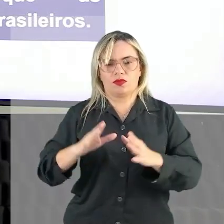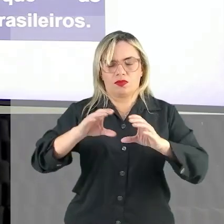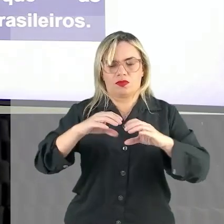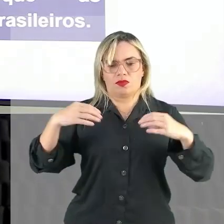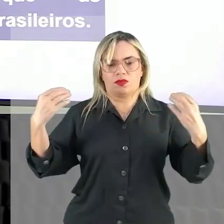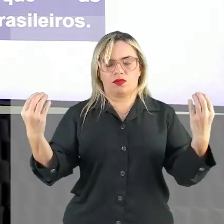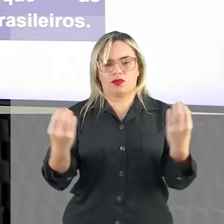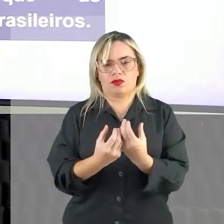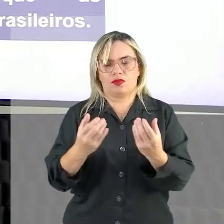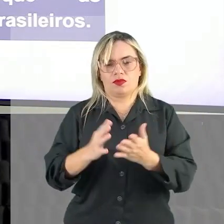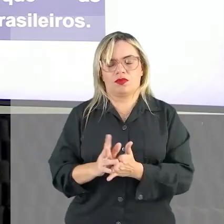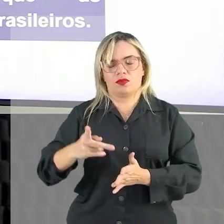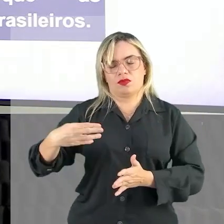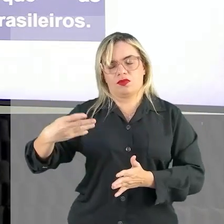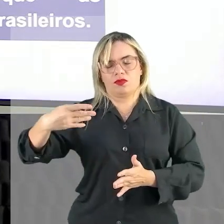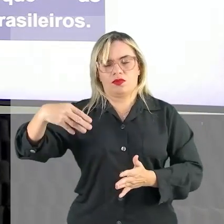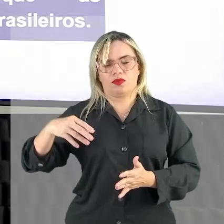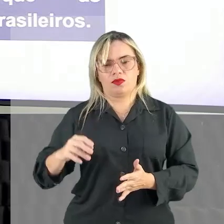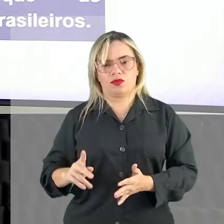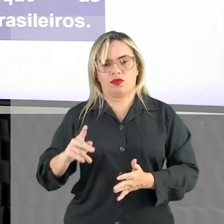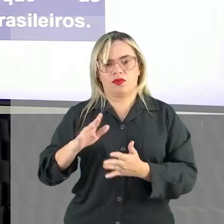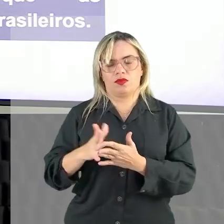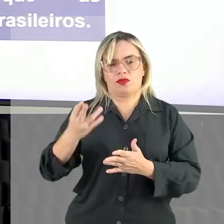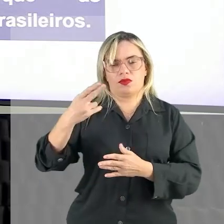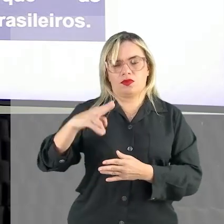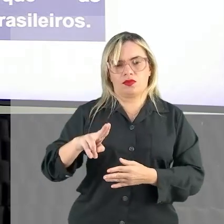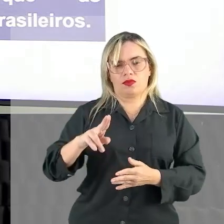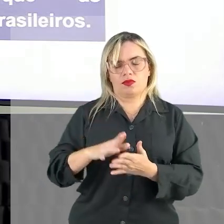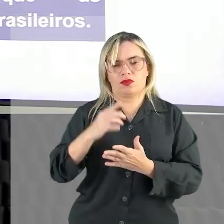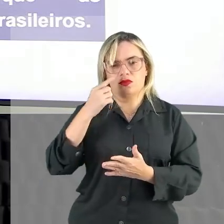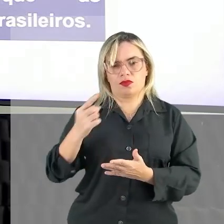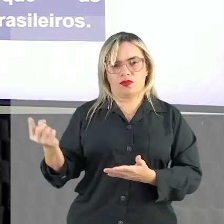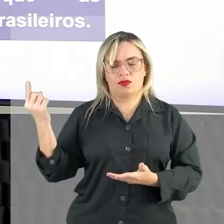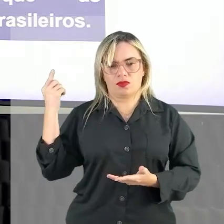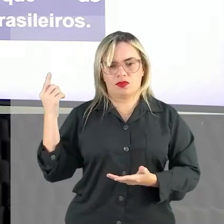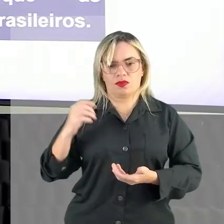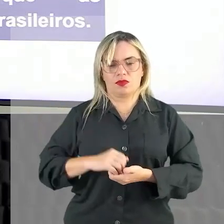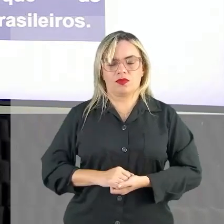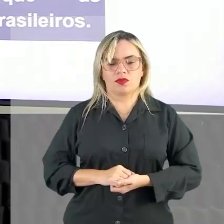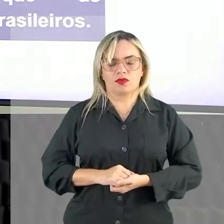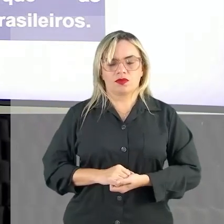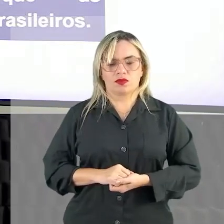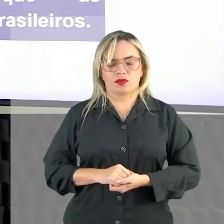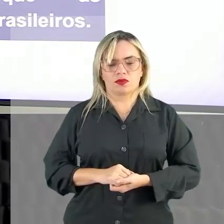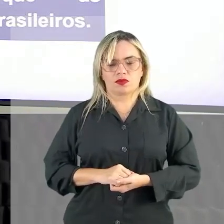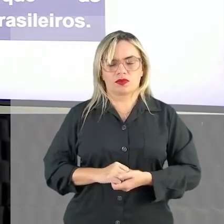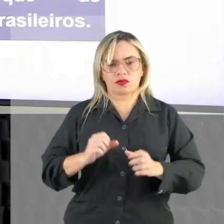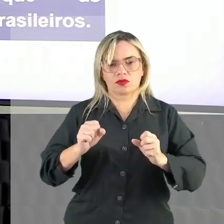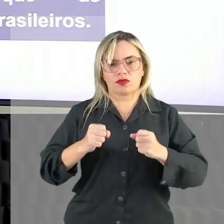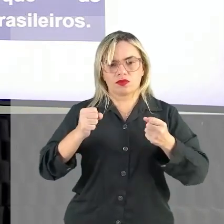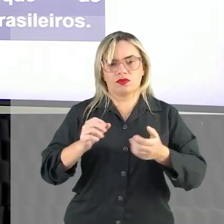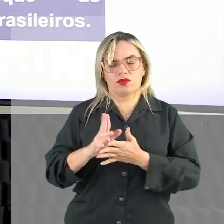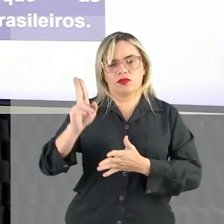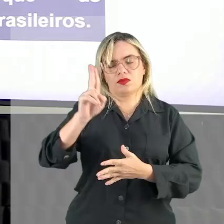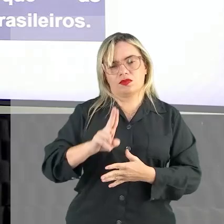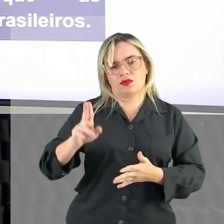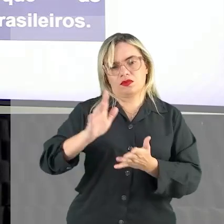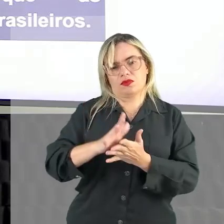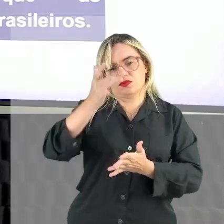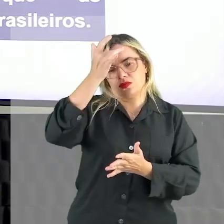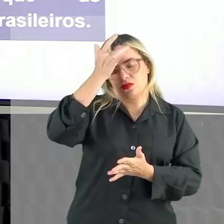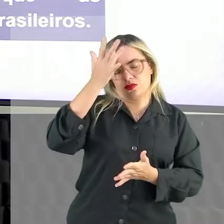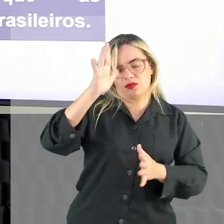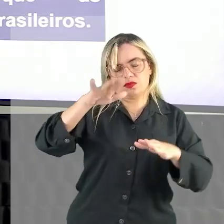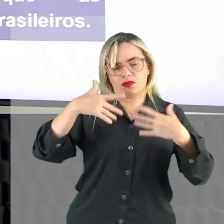comunidade Krenak. E aí o nome dele é Ailton Krenak. Então eu poderia utilizar